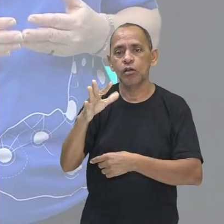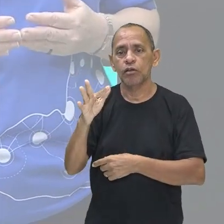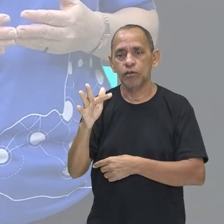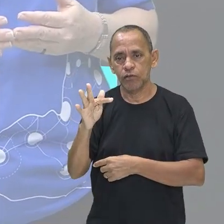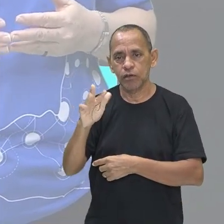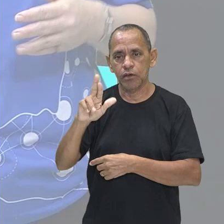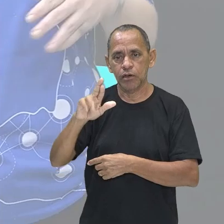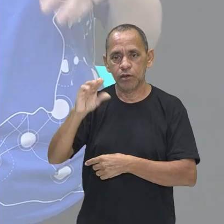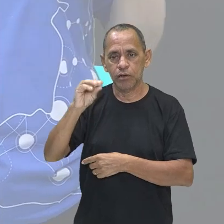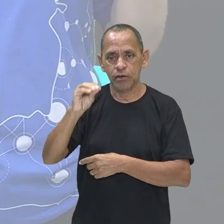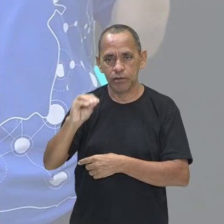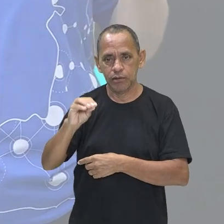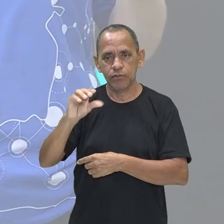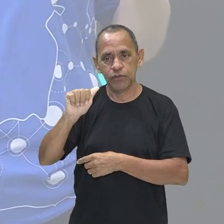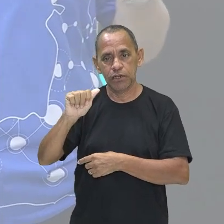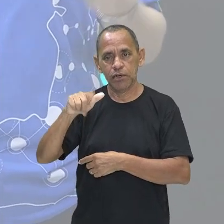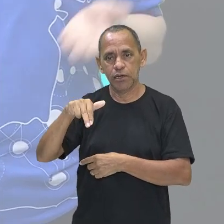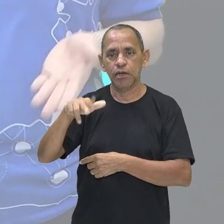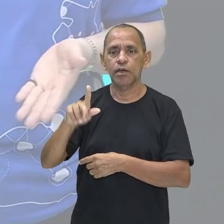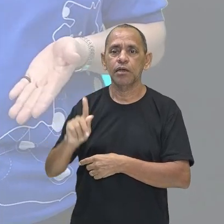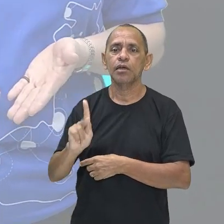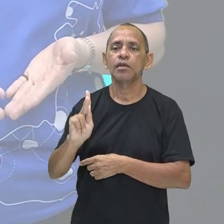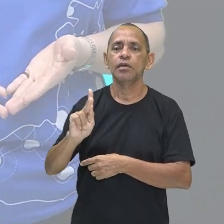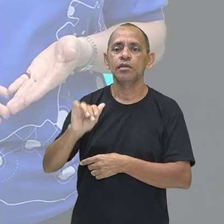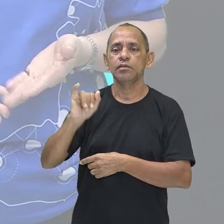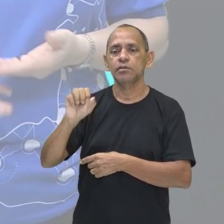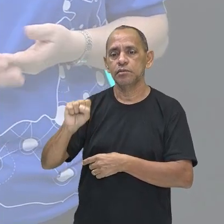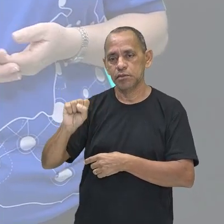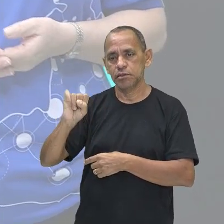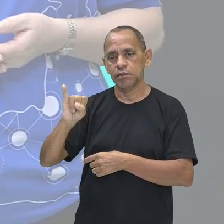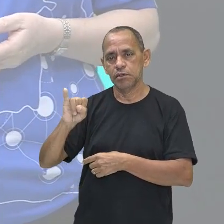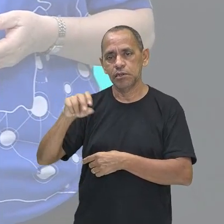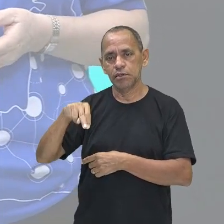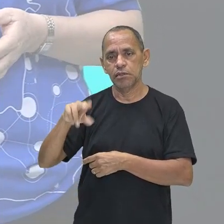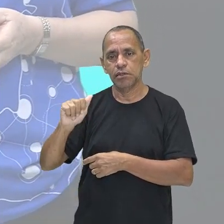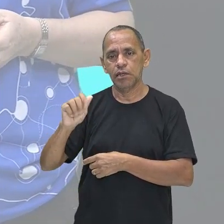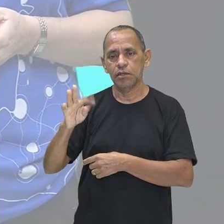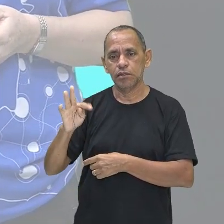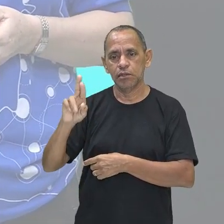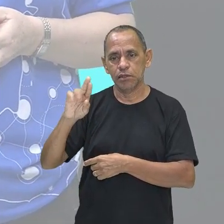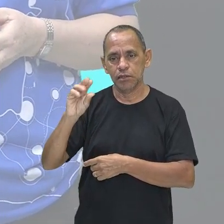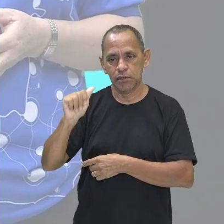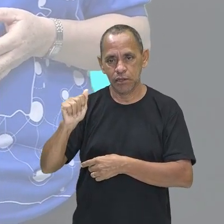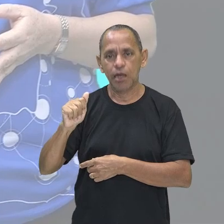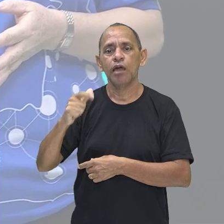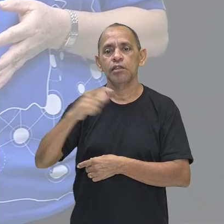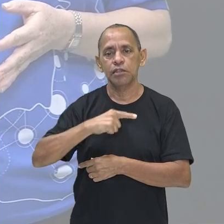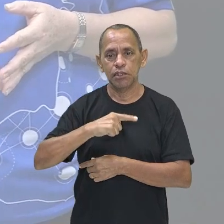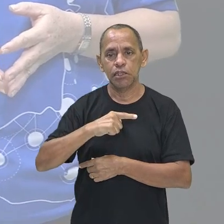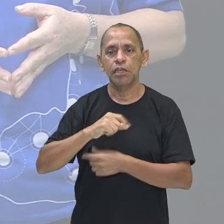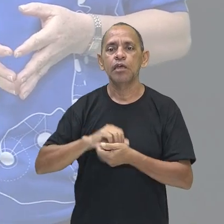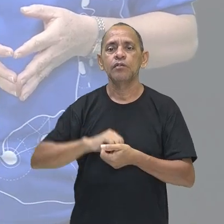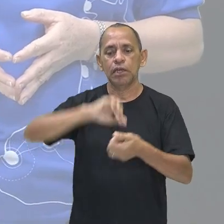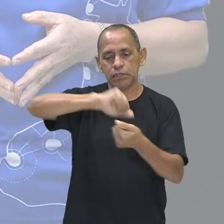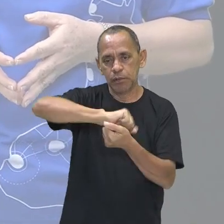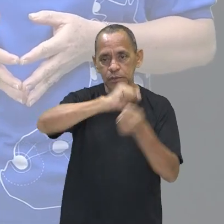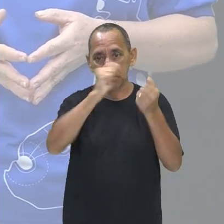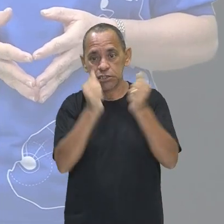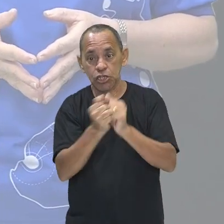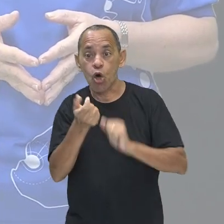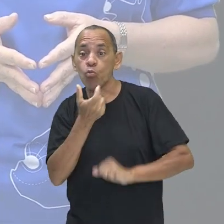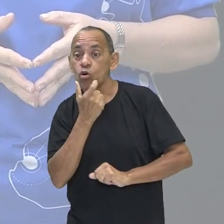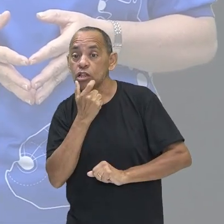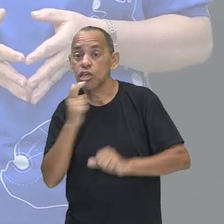de Ipanema. Em outros idiomas também foram gravados, né? Que fez versão em inglês, tá? Do clássico